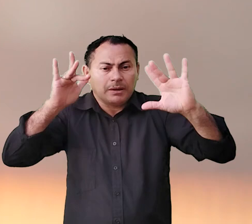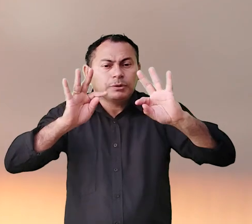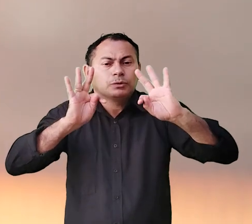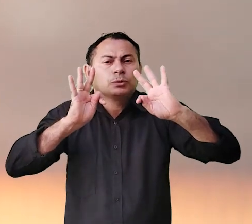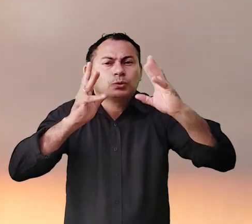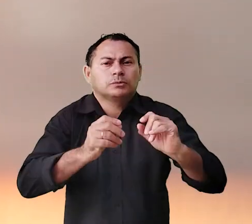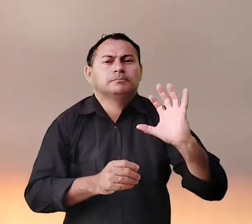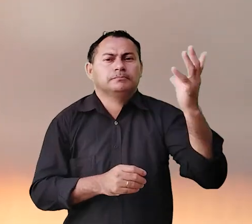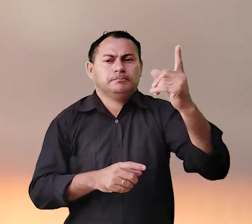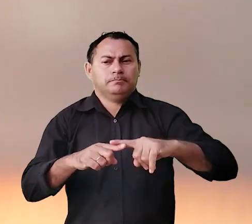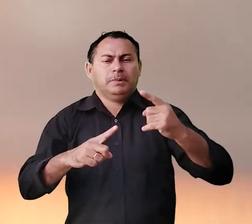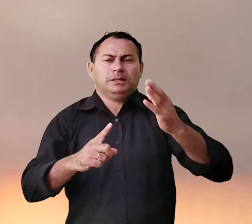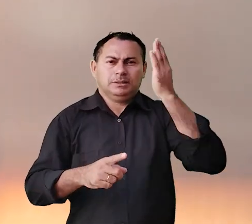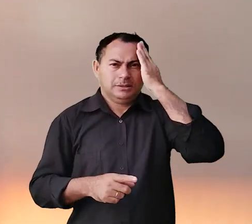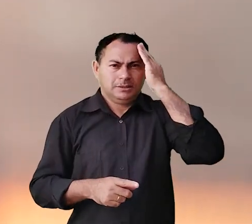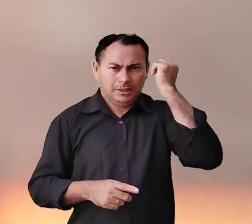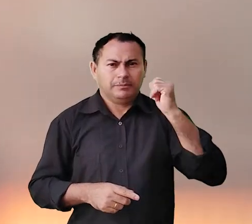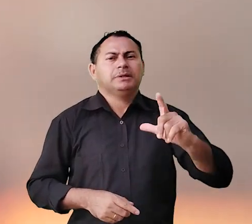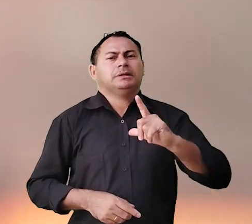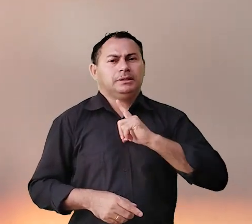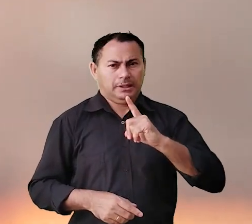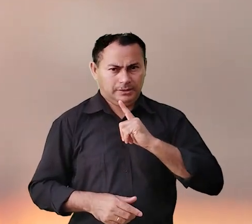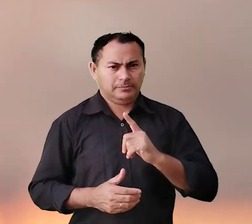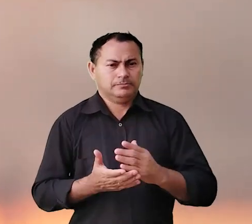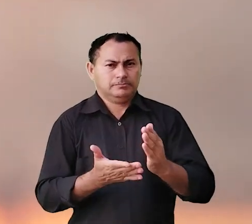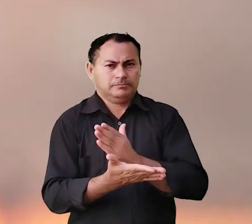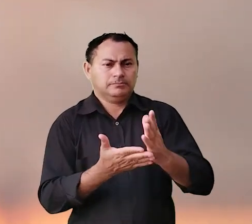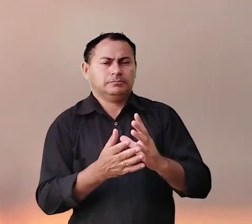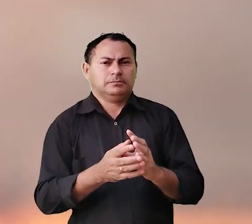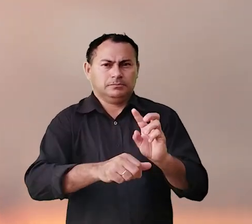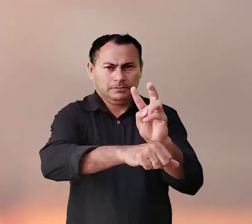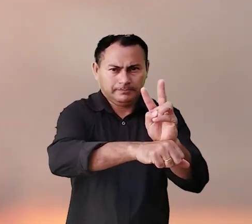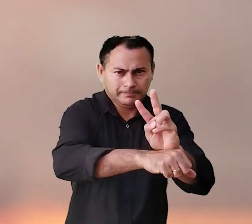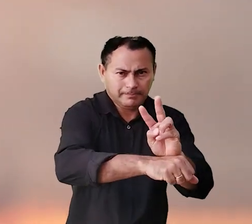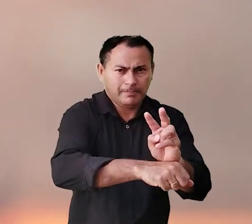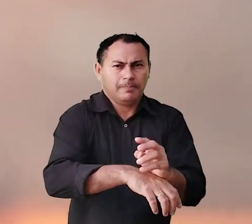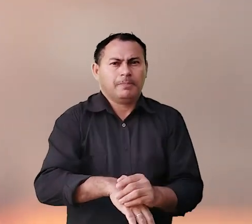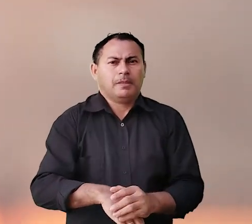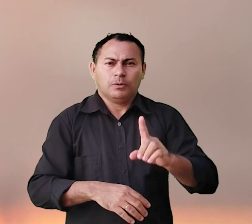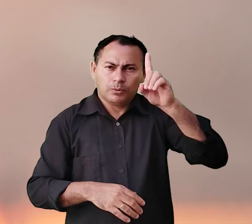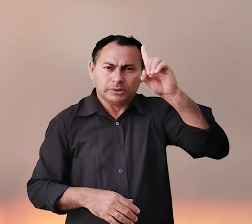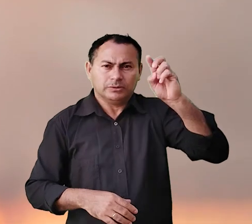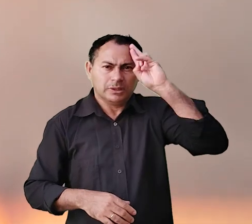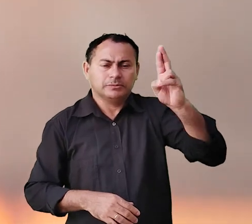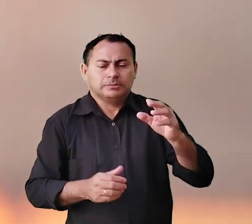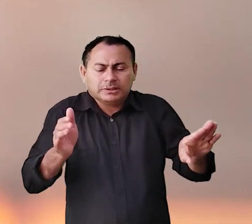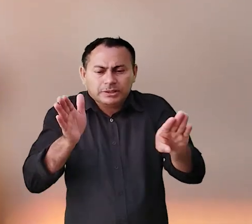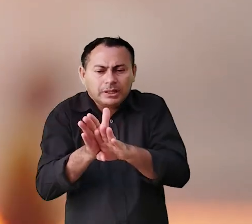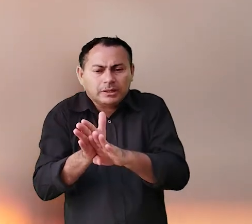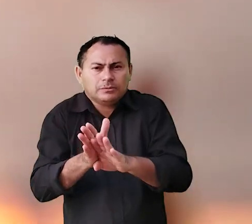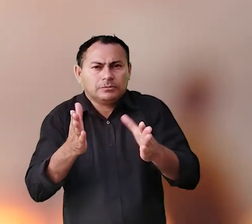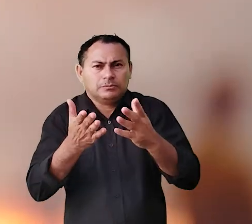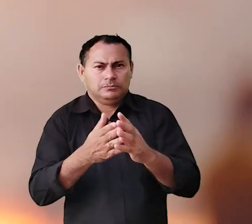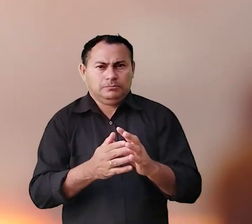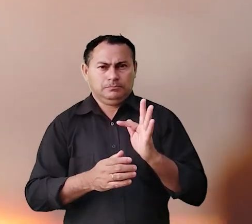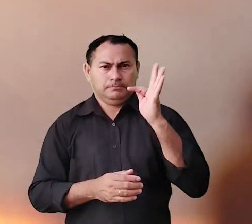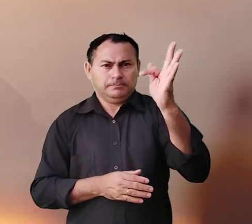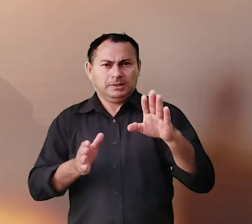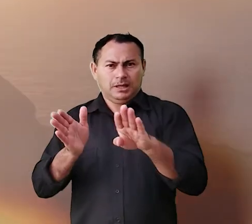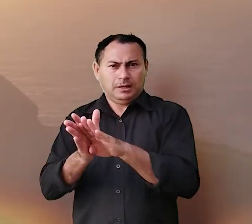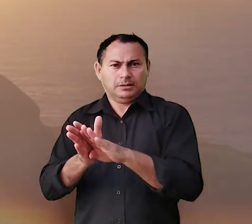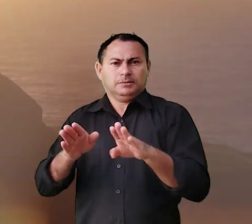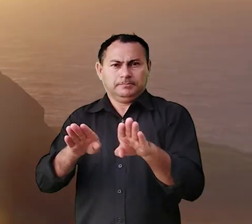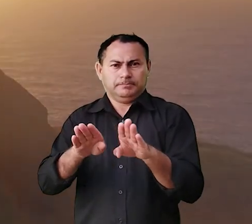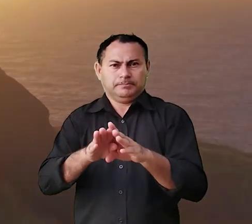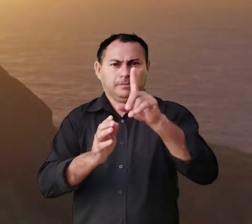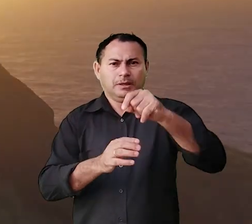não sabe tudo o que acontecerá, mas sabe que existe alguém que o controla. O dia do Senhor está chegando e quando este